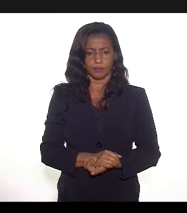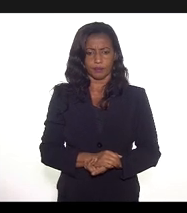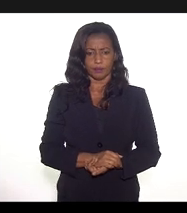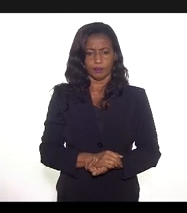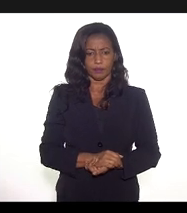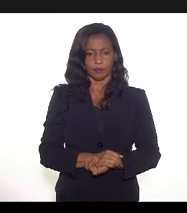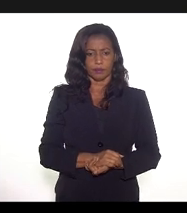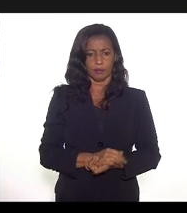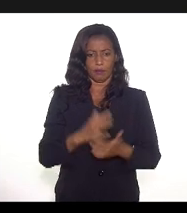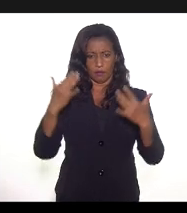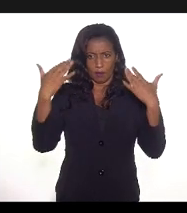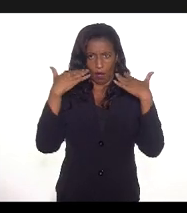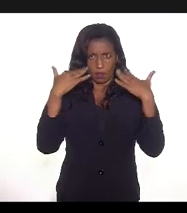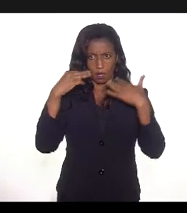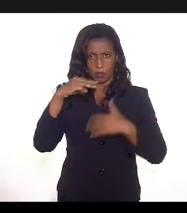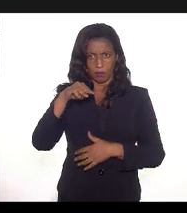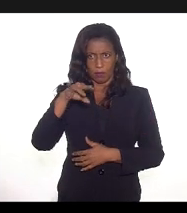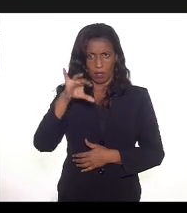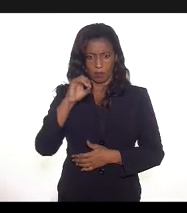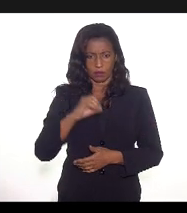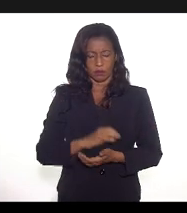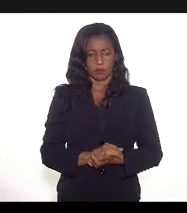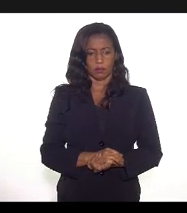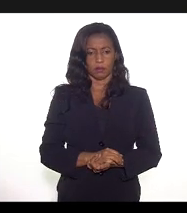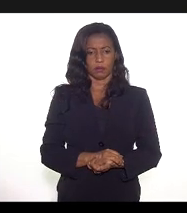Está atento, não é isso, deputado Márcio?